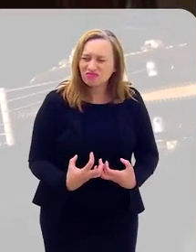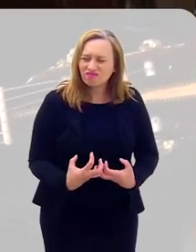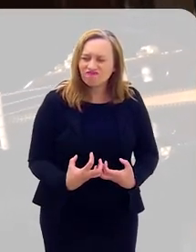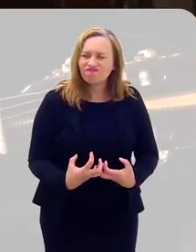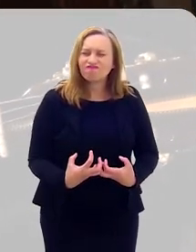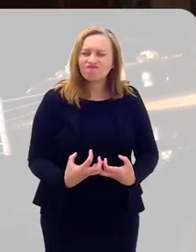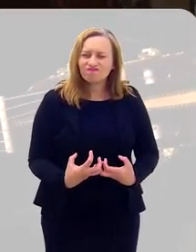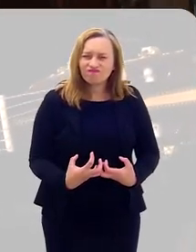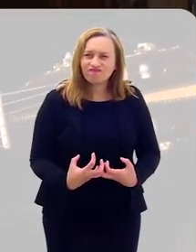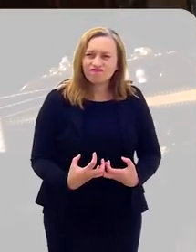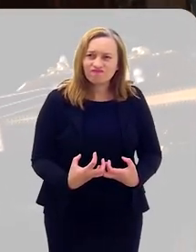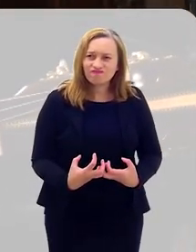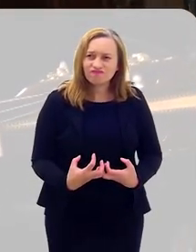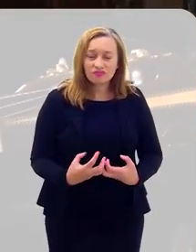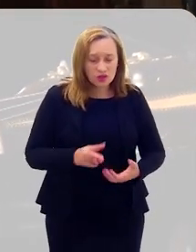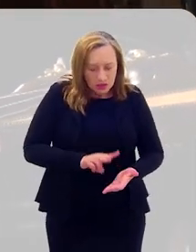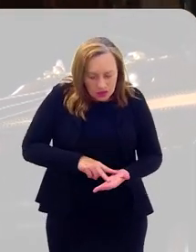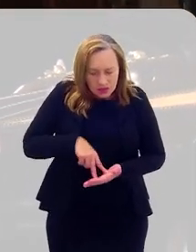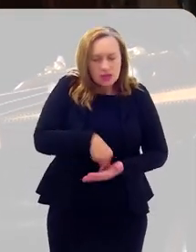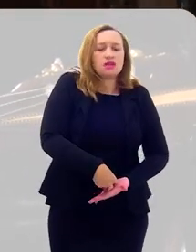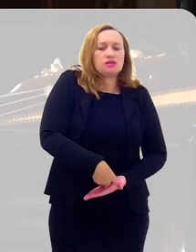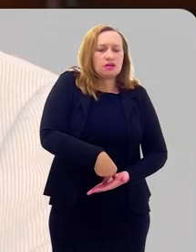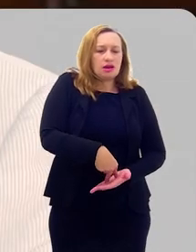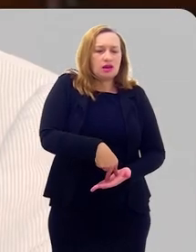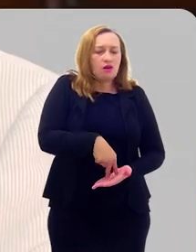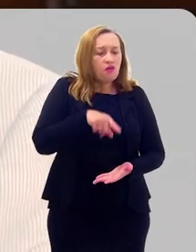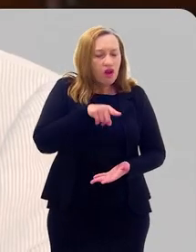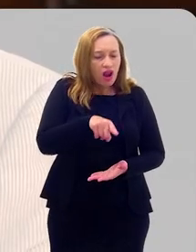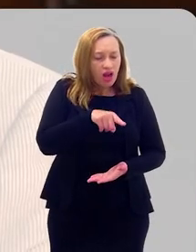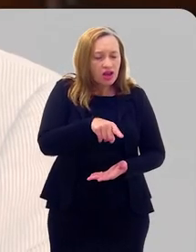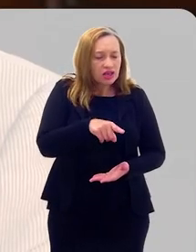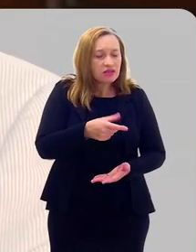cansado, se põe de pé.